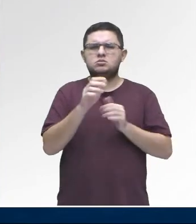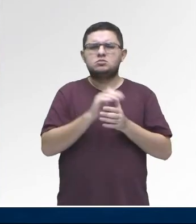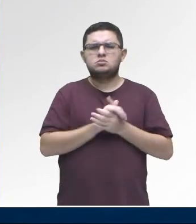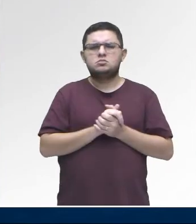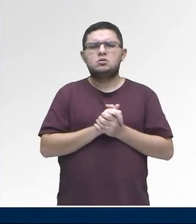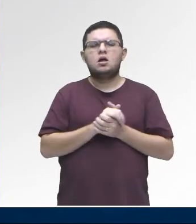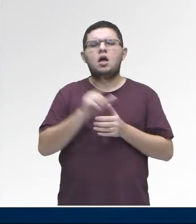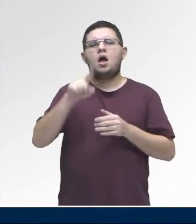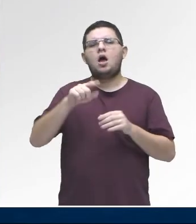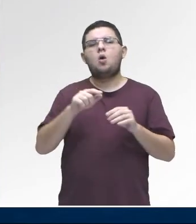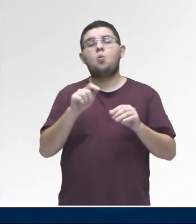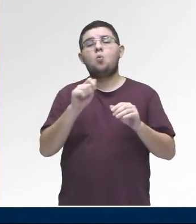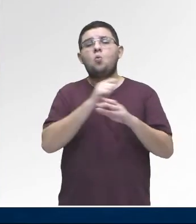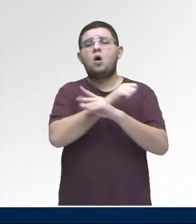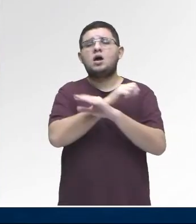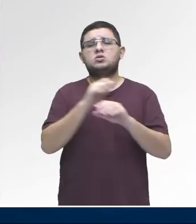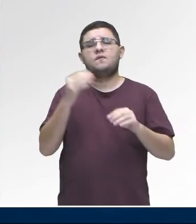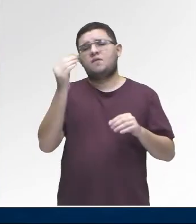fraco.